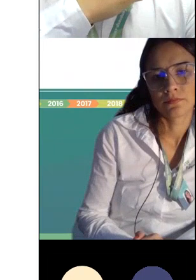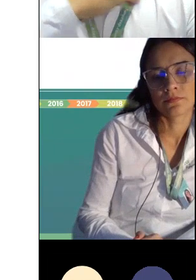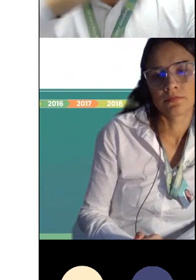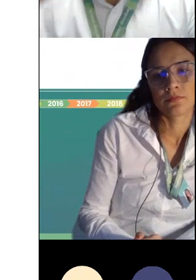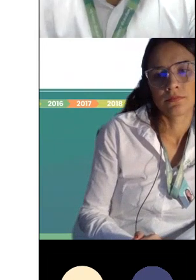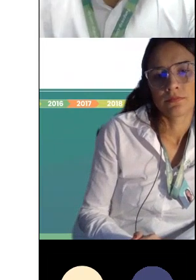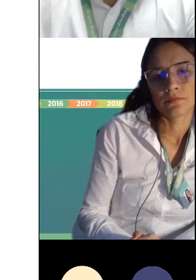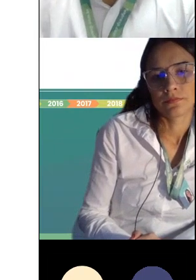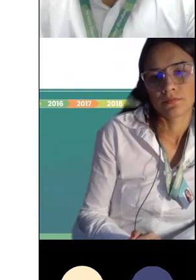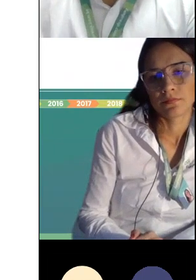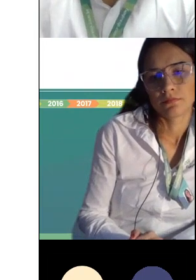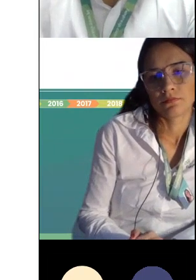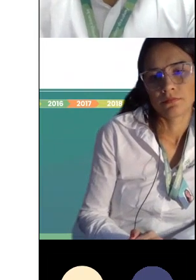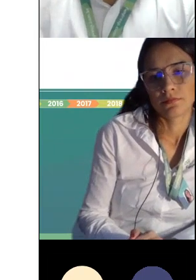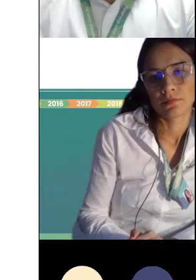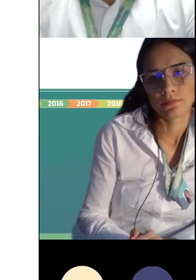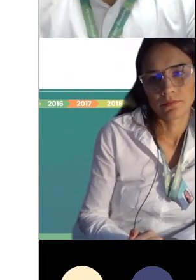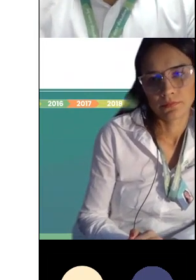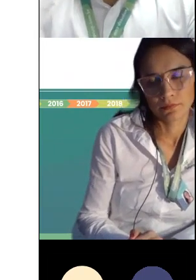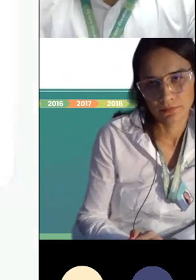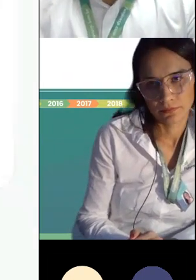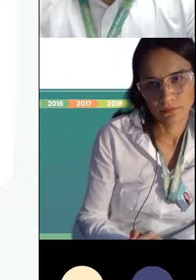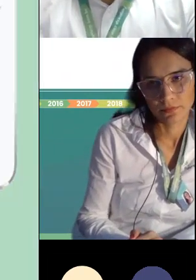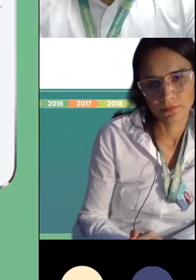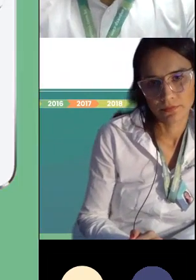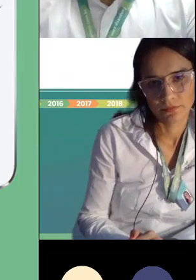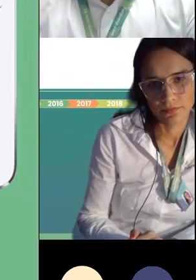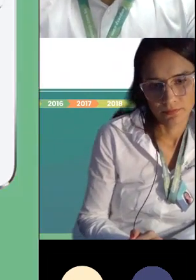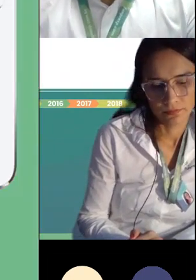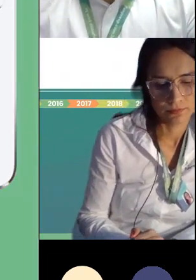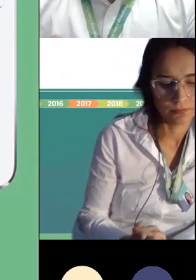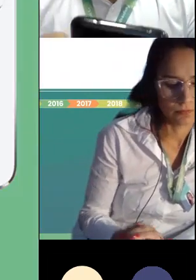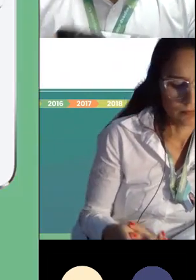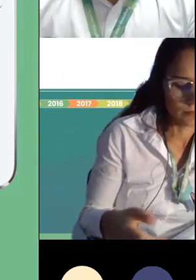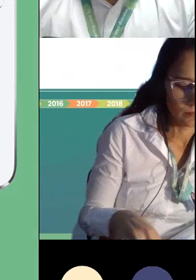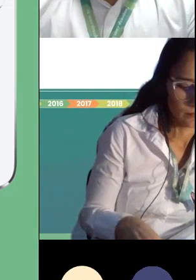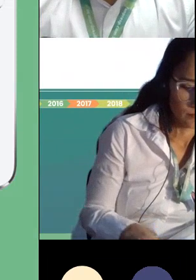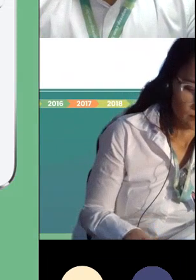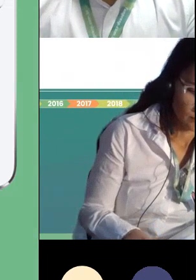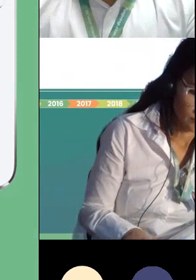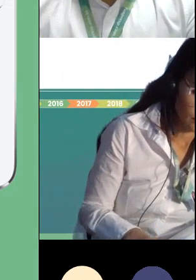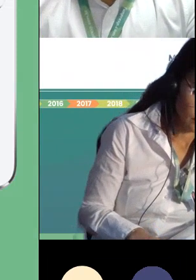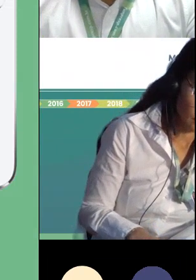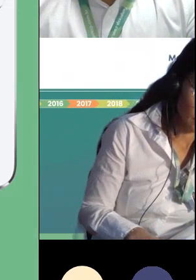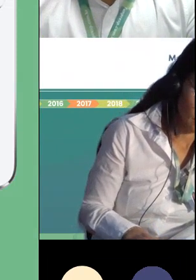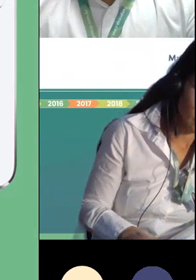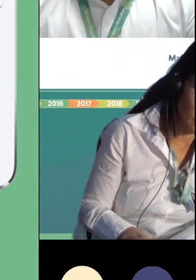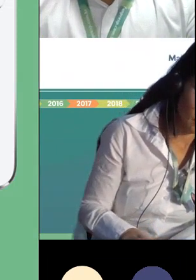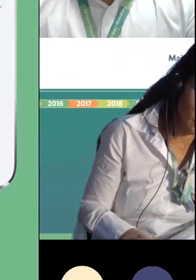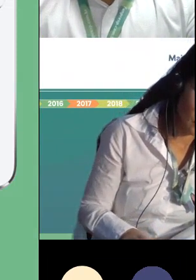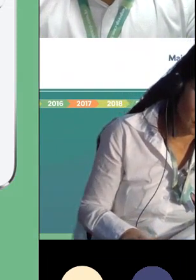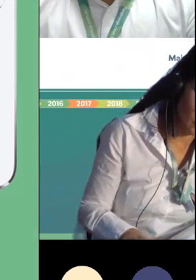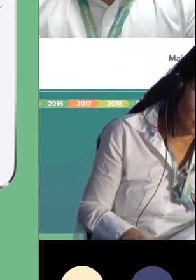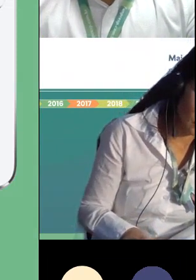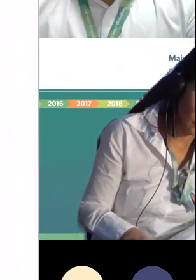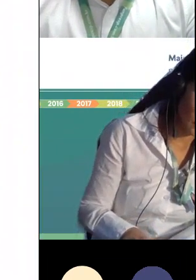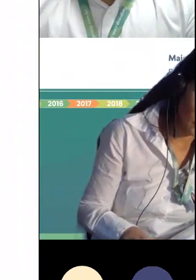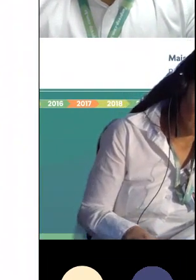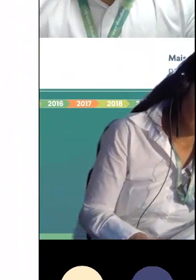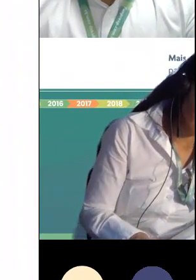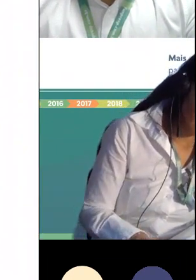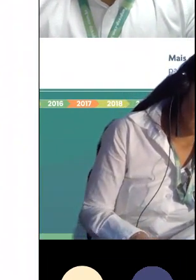na simplificada não se aplica, tá? Continuando aqui, já passando para a última parte da nossa